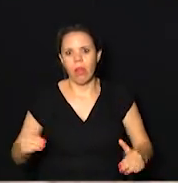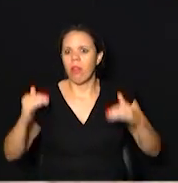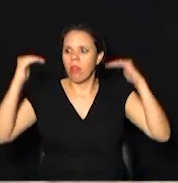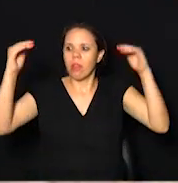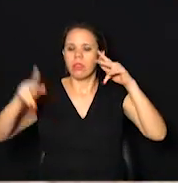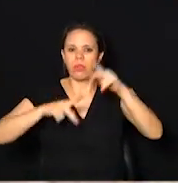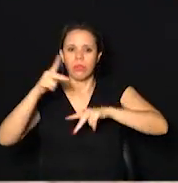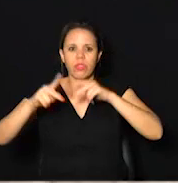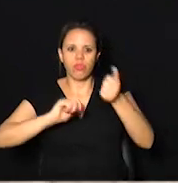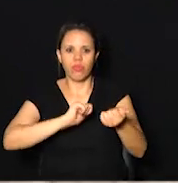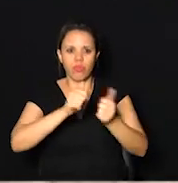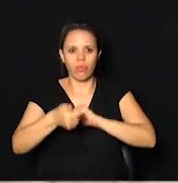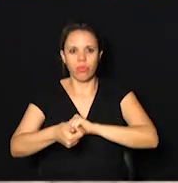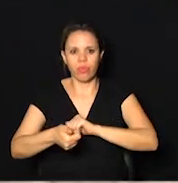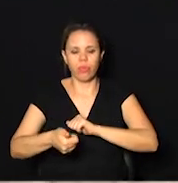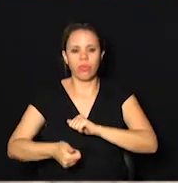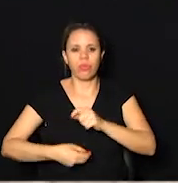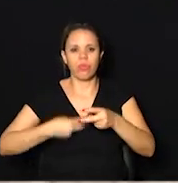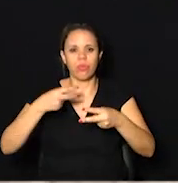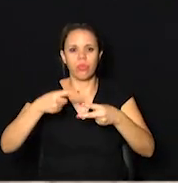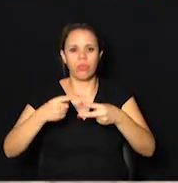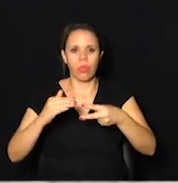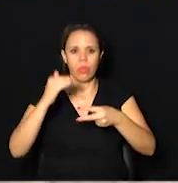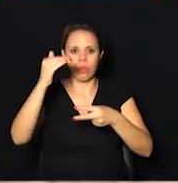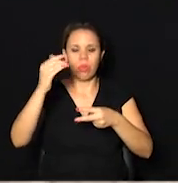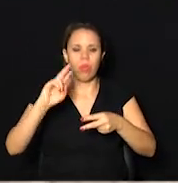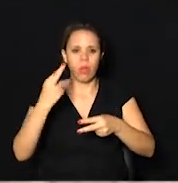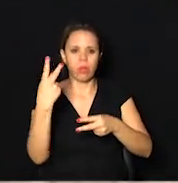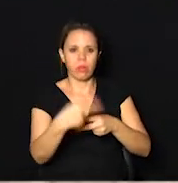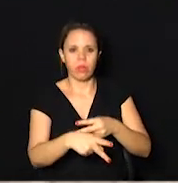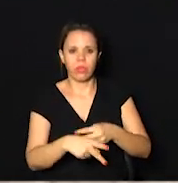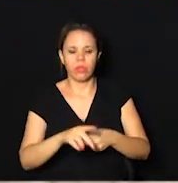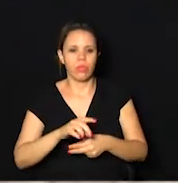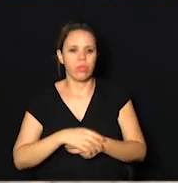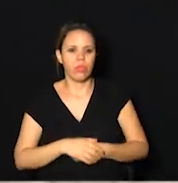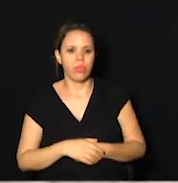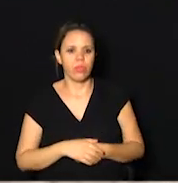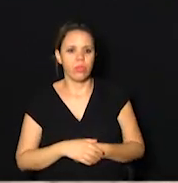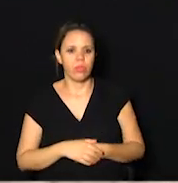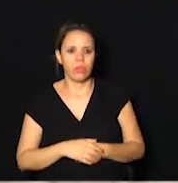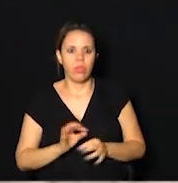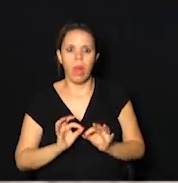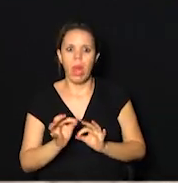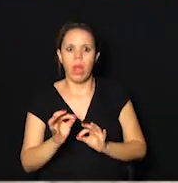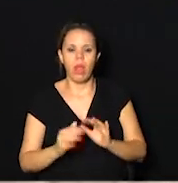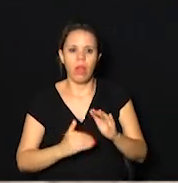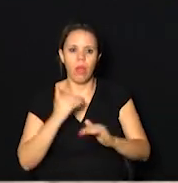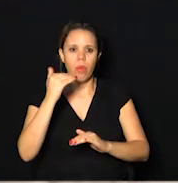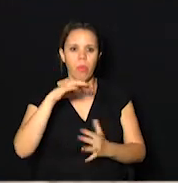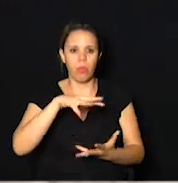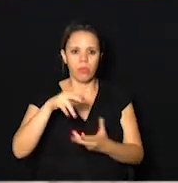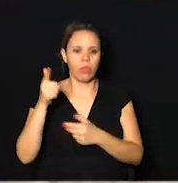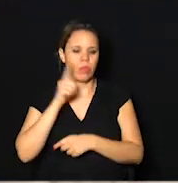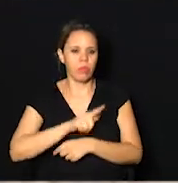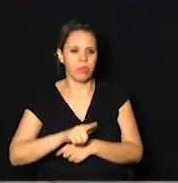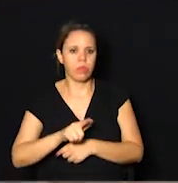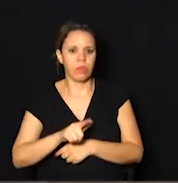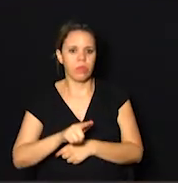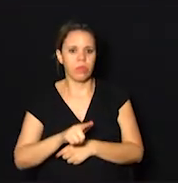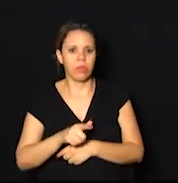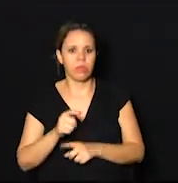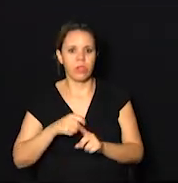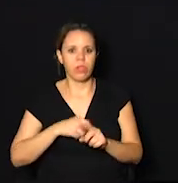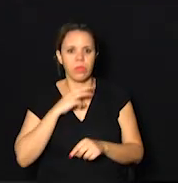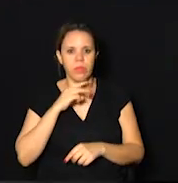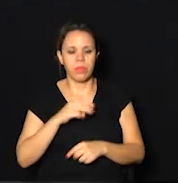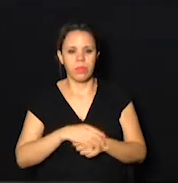acima dos outros atletas do segundo colocado se tanto é que o resultado dele não foi assim foi muito longe do recorde mundial que ele conseguiu